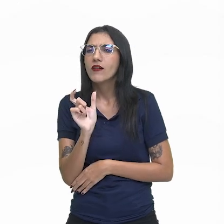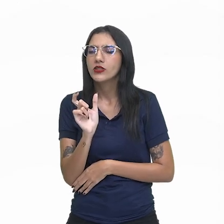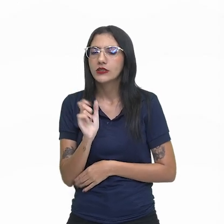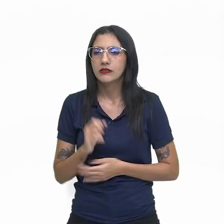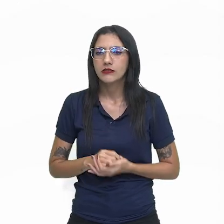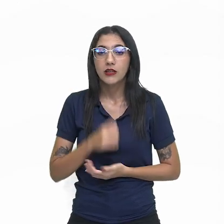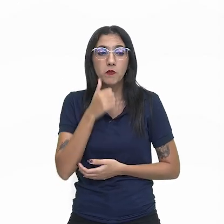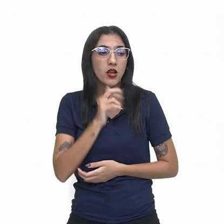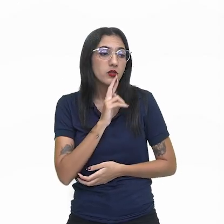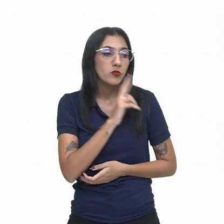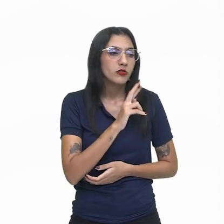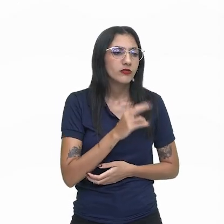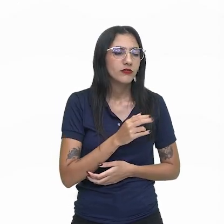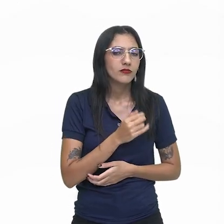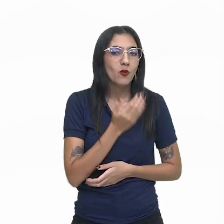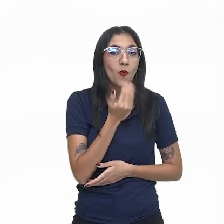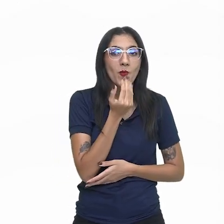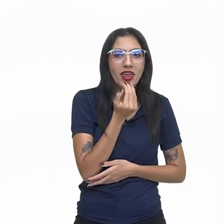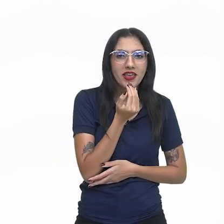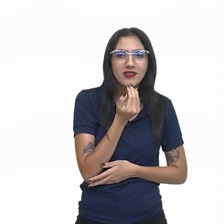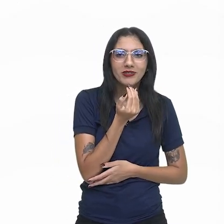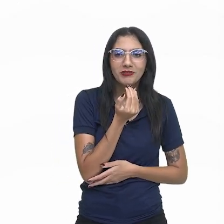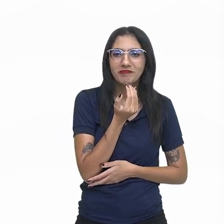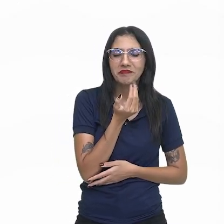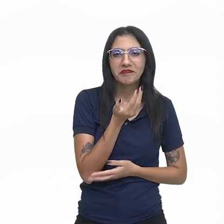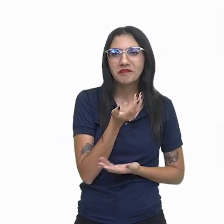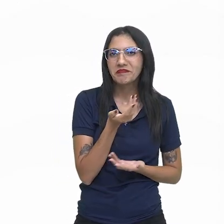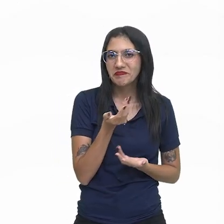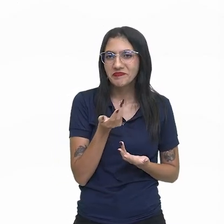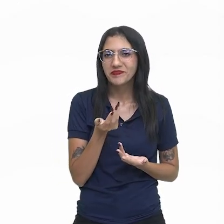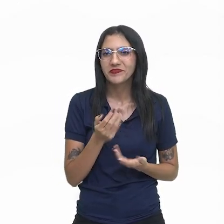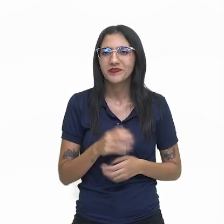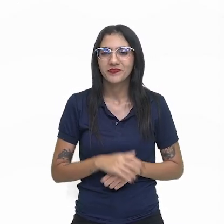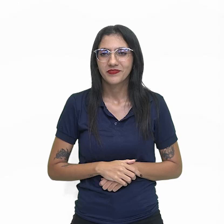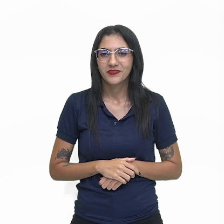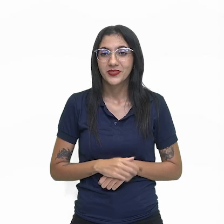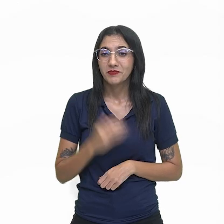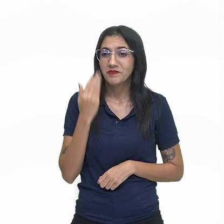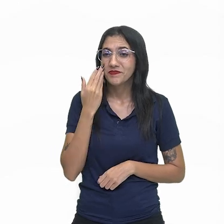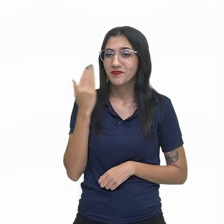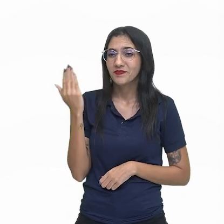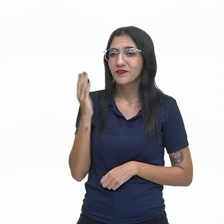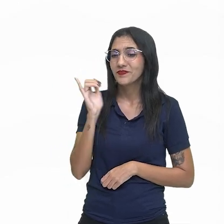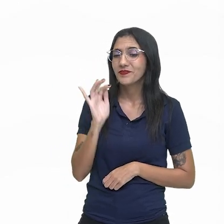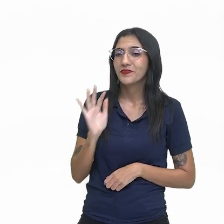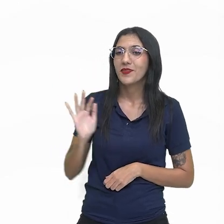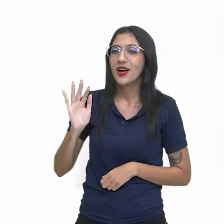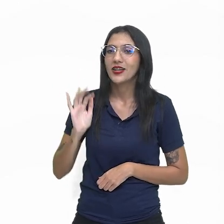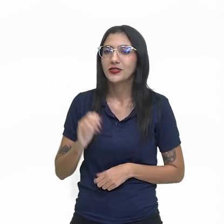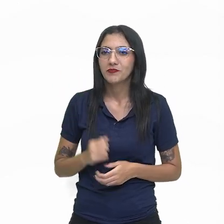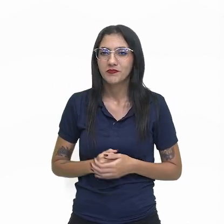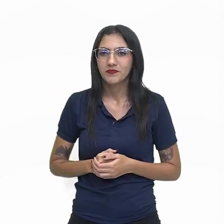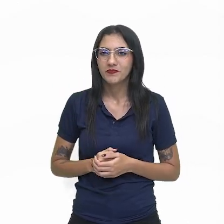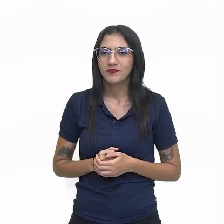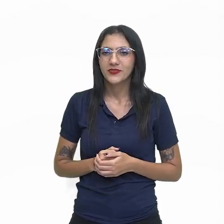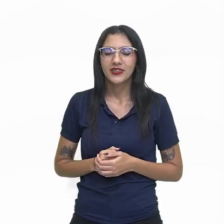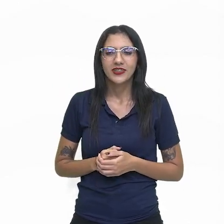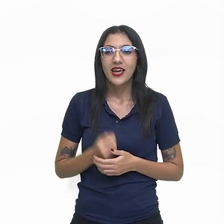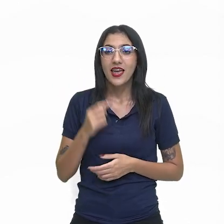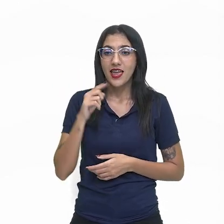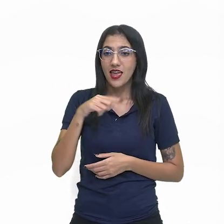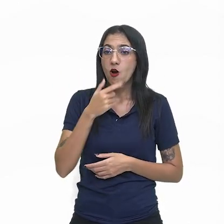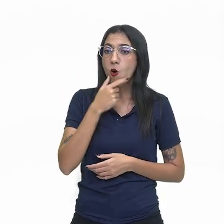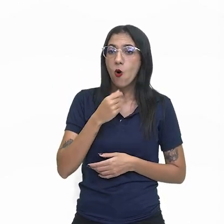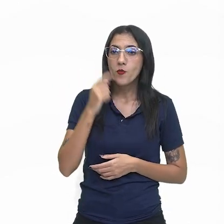comer. Mulher, mulher. Na terceira, ela não falou a palavra